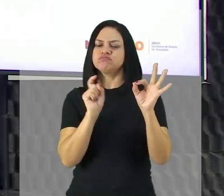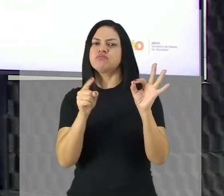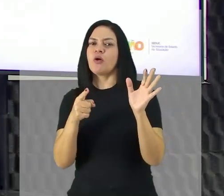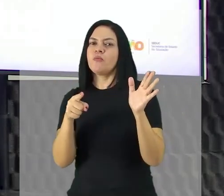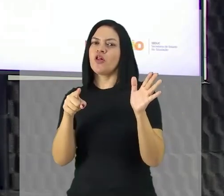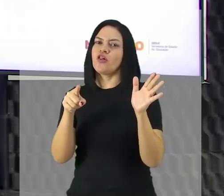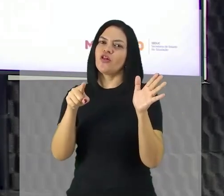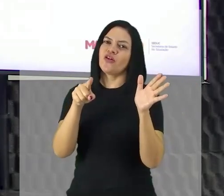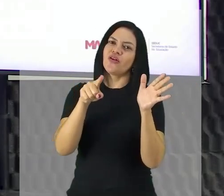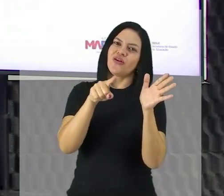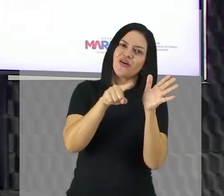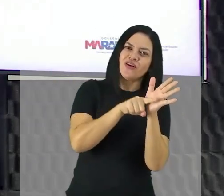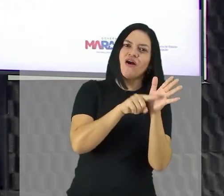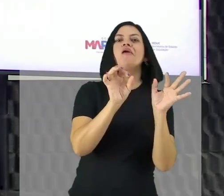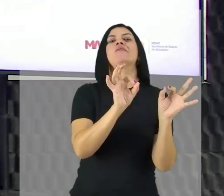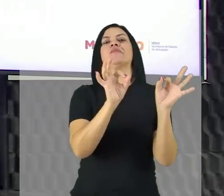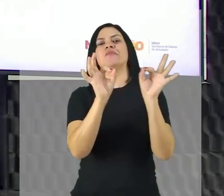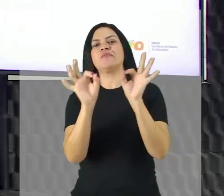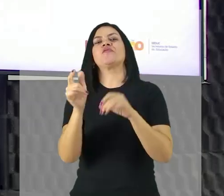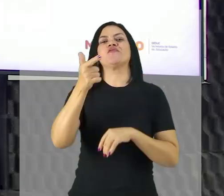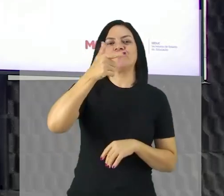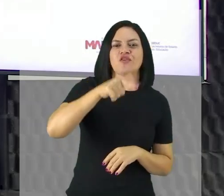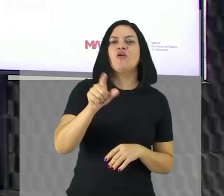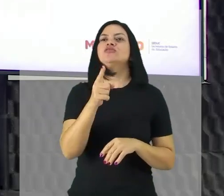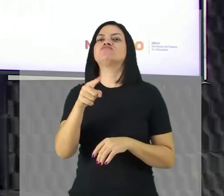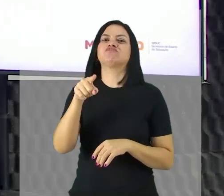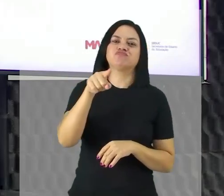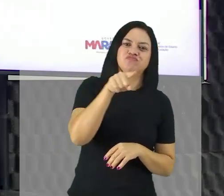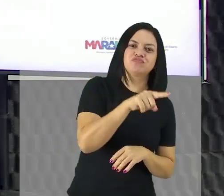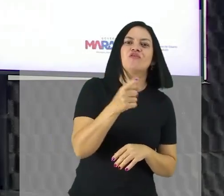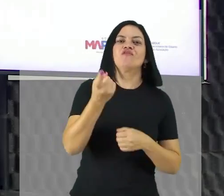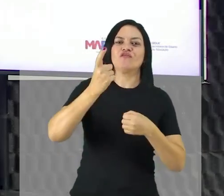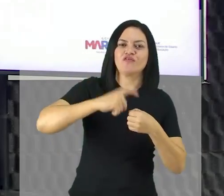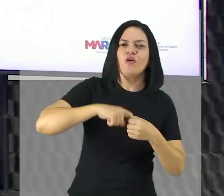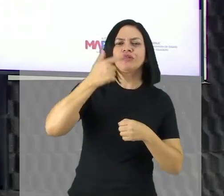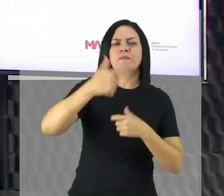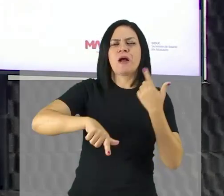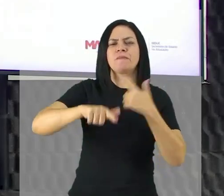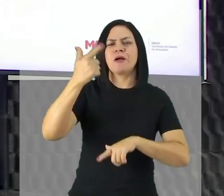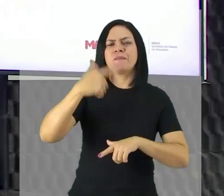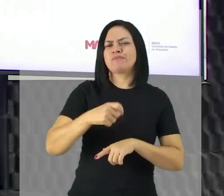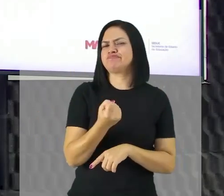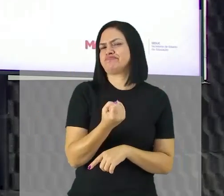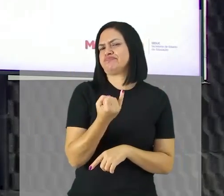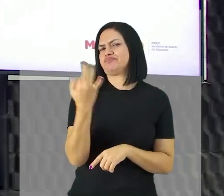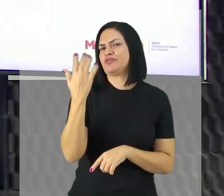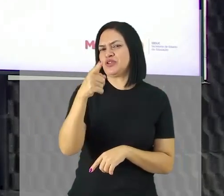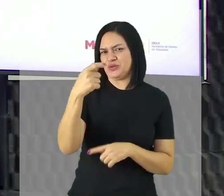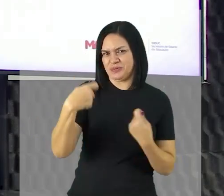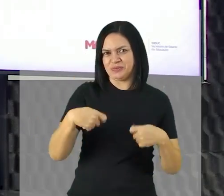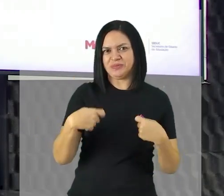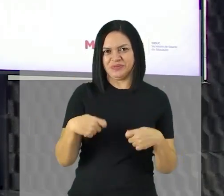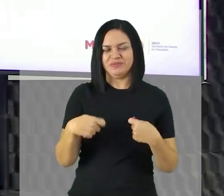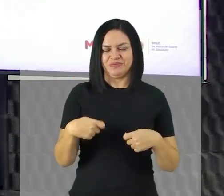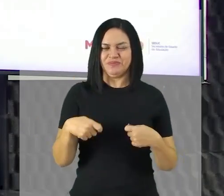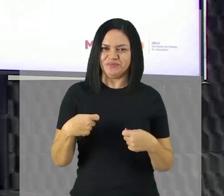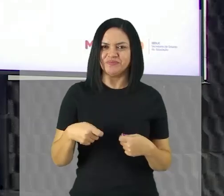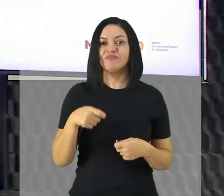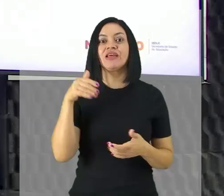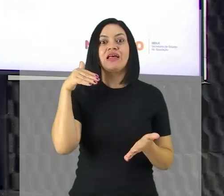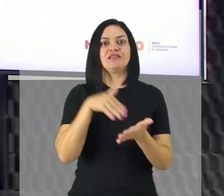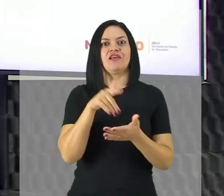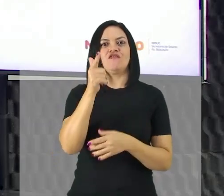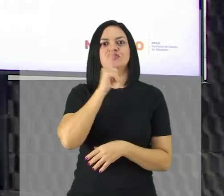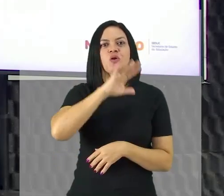de retornar. Tá? Volta o vídeo, assiste novamente, repete quantas vezes for necessário, até